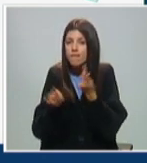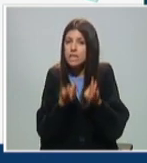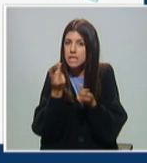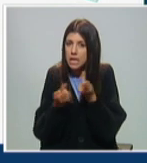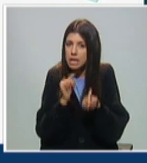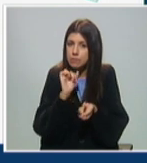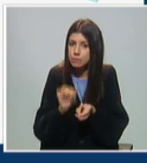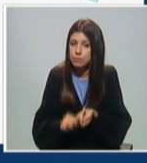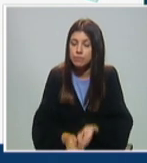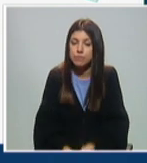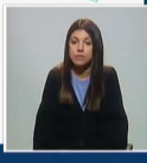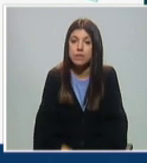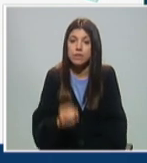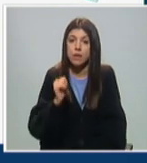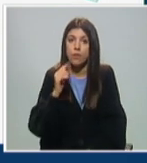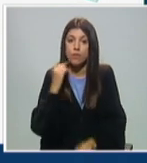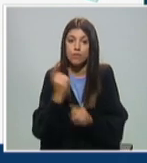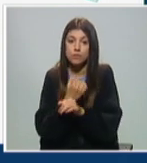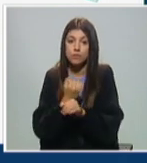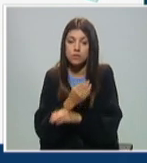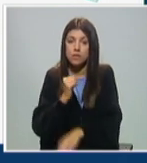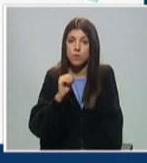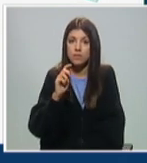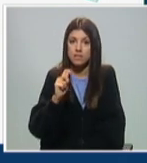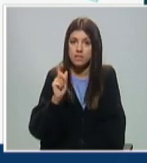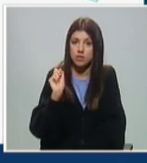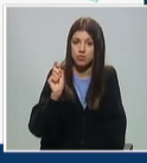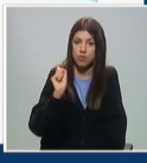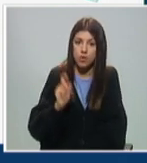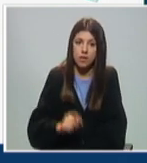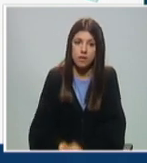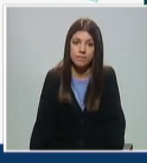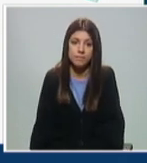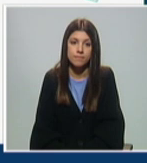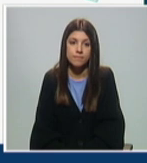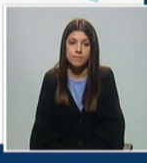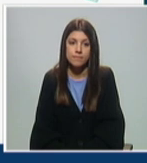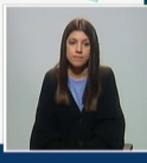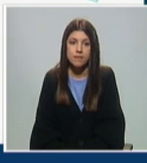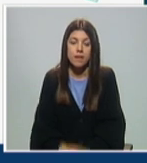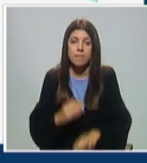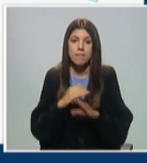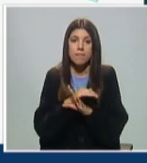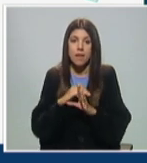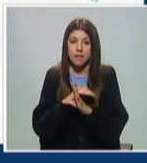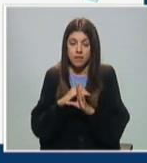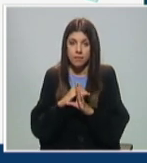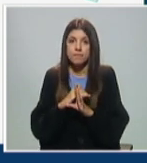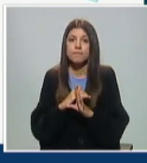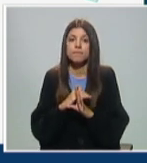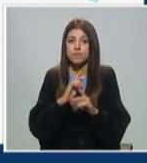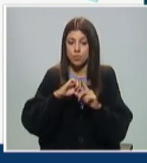direta, temos que ir a mais funções e escolher a função se. Então, se a média final,